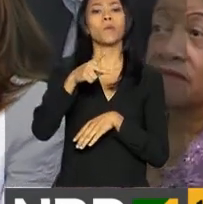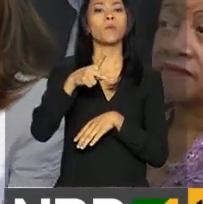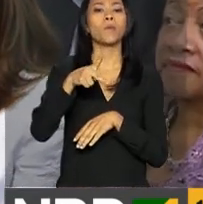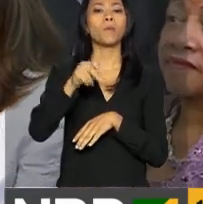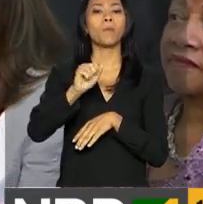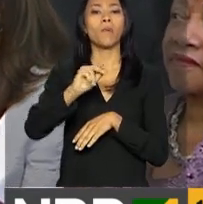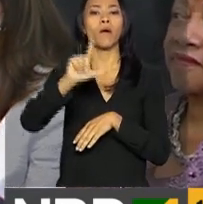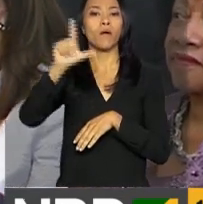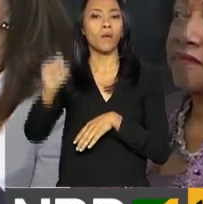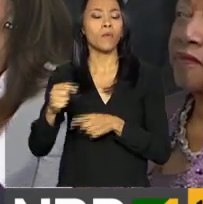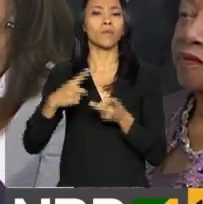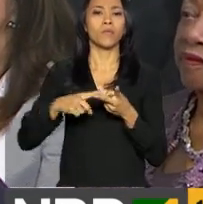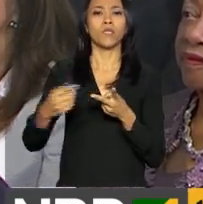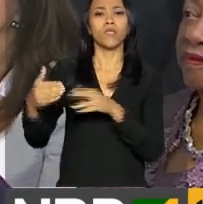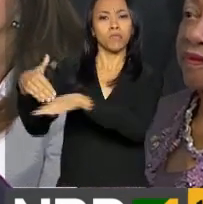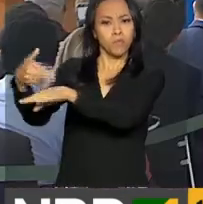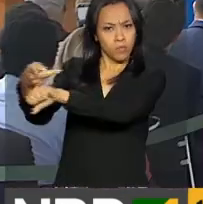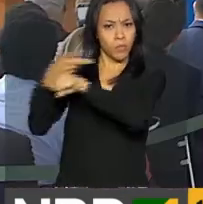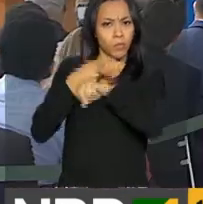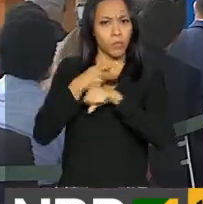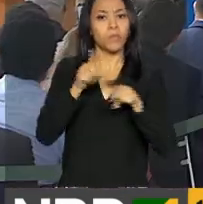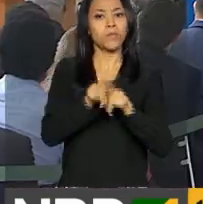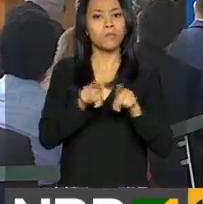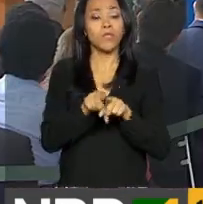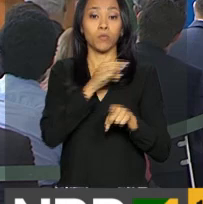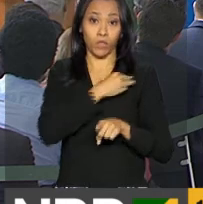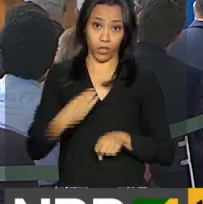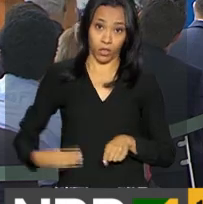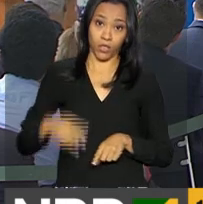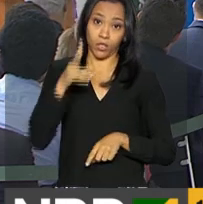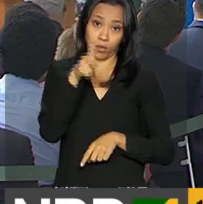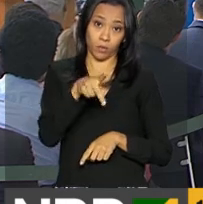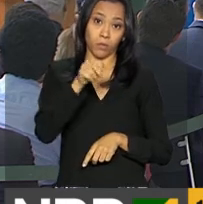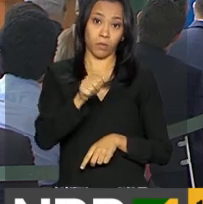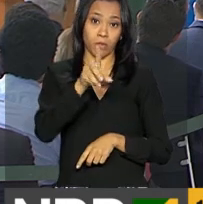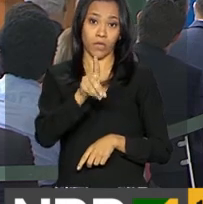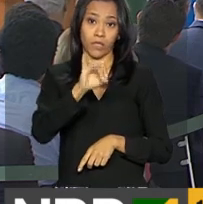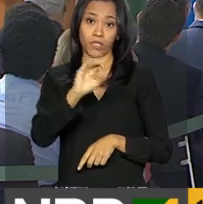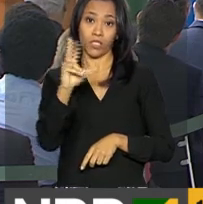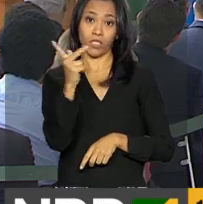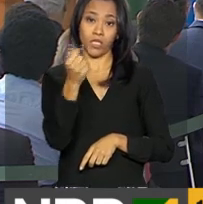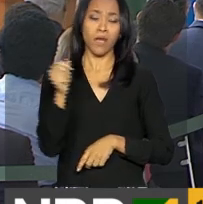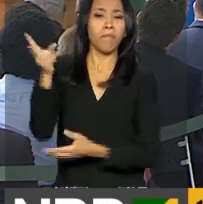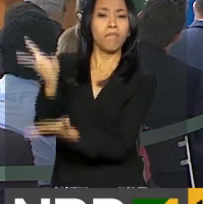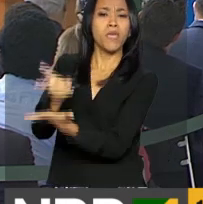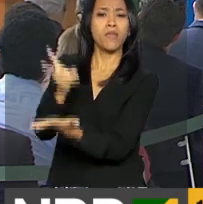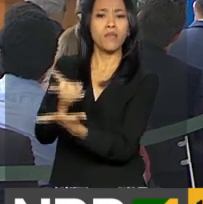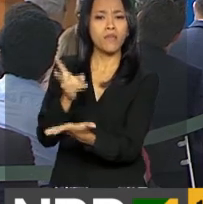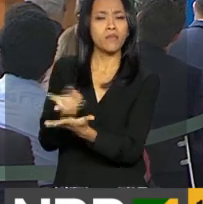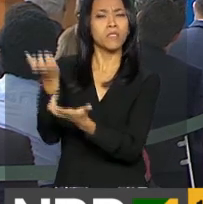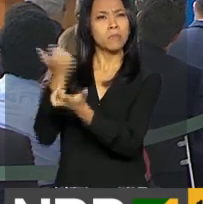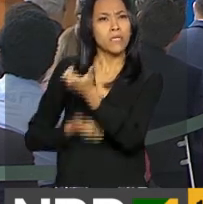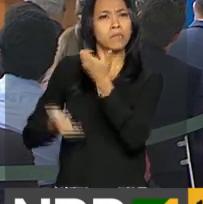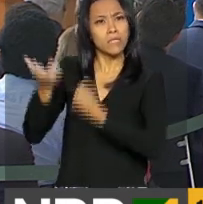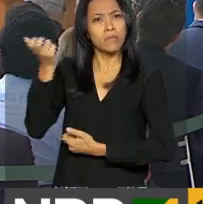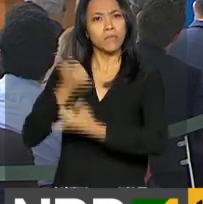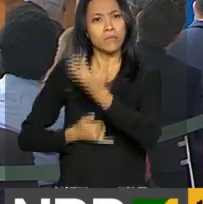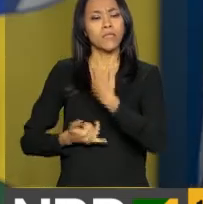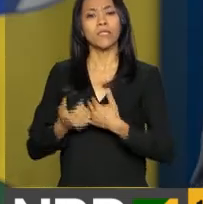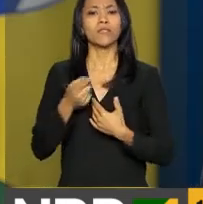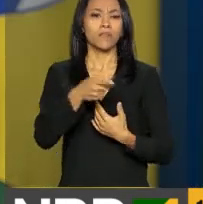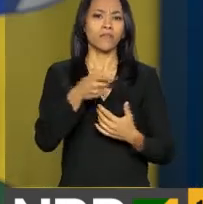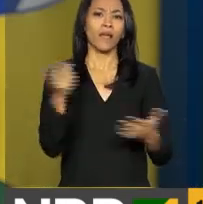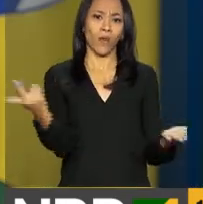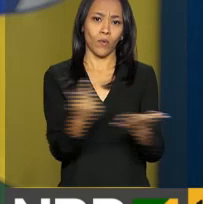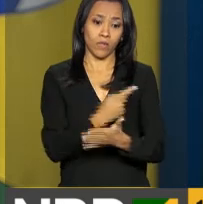meses atrás, ele menciona a mesma dificuldade que os municípios passarão neste fim de ano.